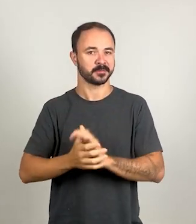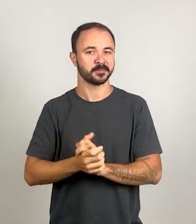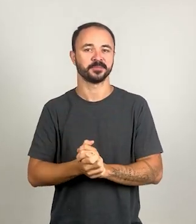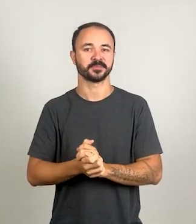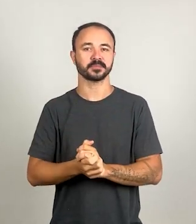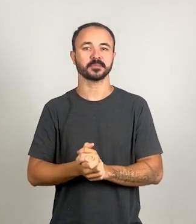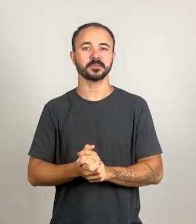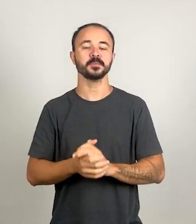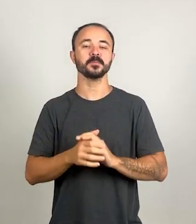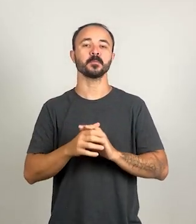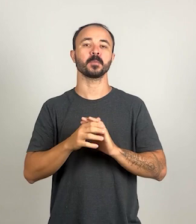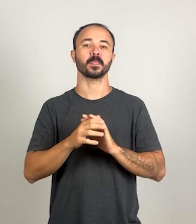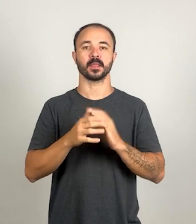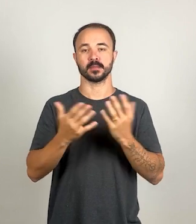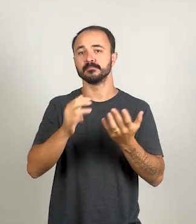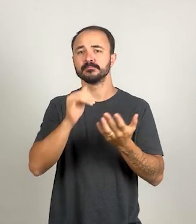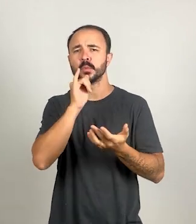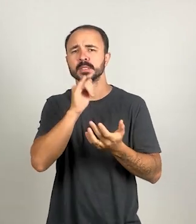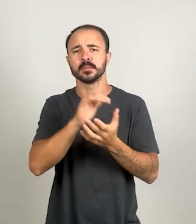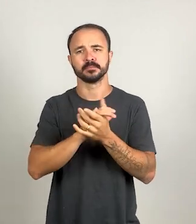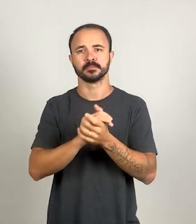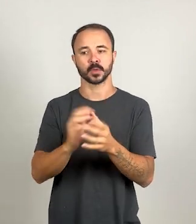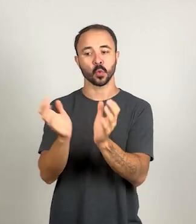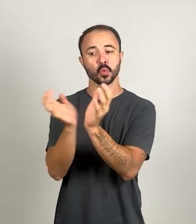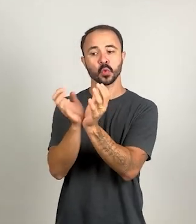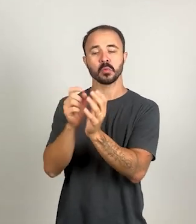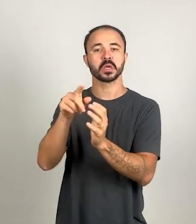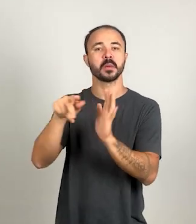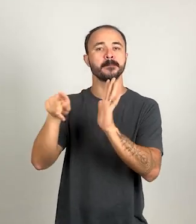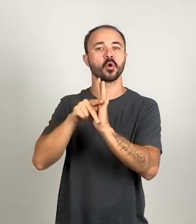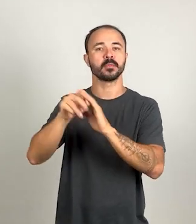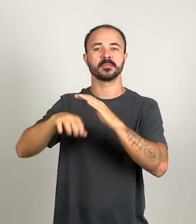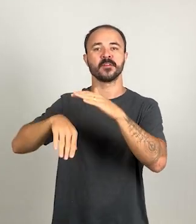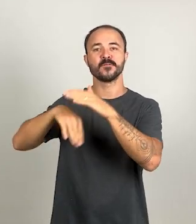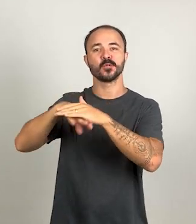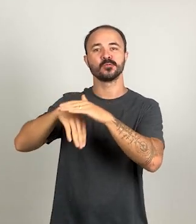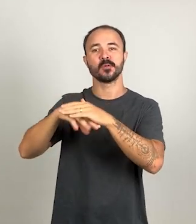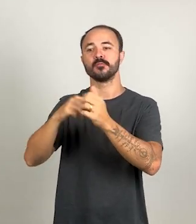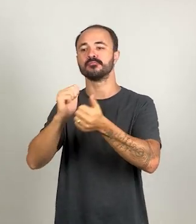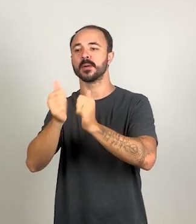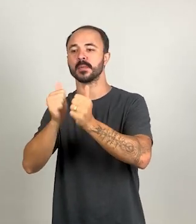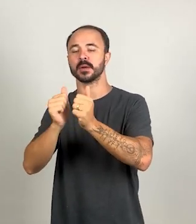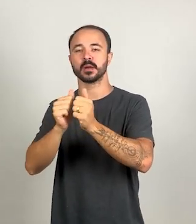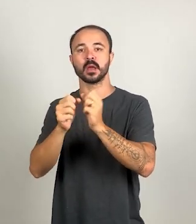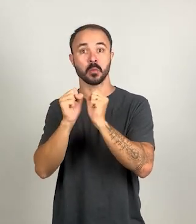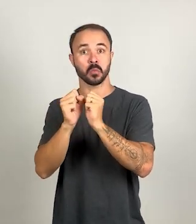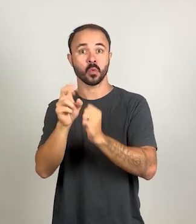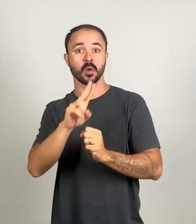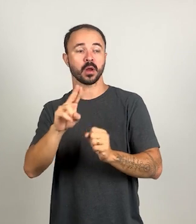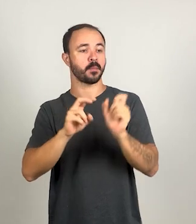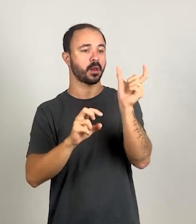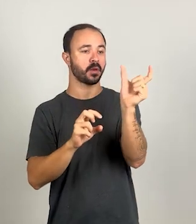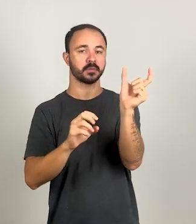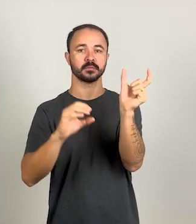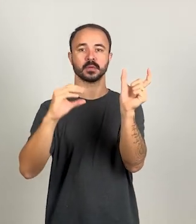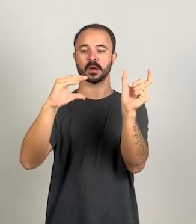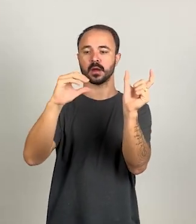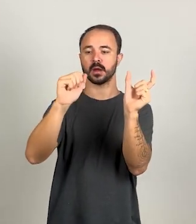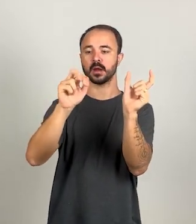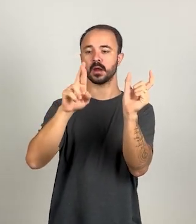específicos um grupo de futebolistas por exemplo pode usar a expressão carrinho com significado